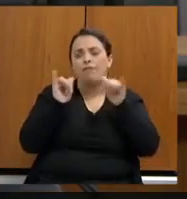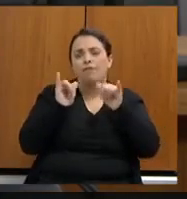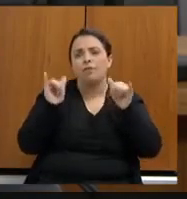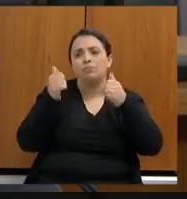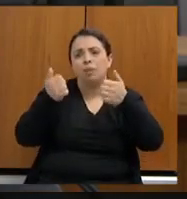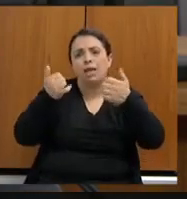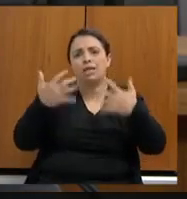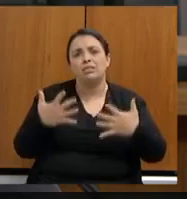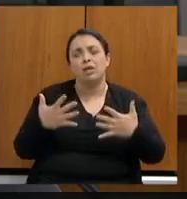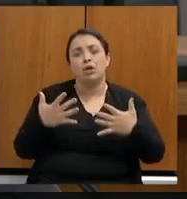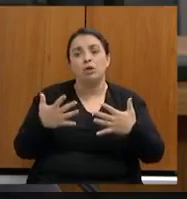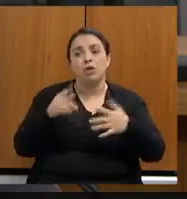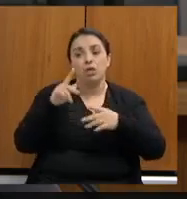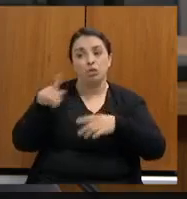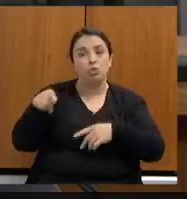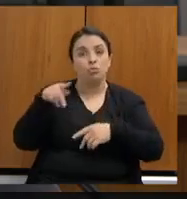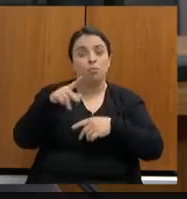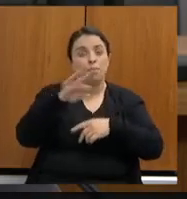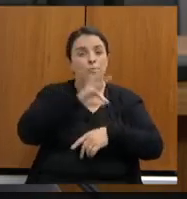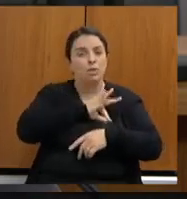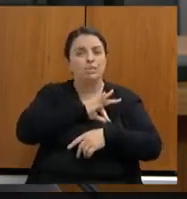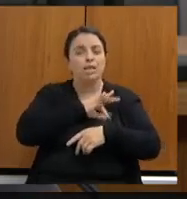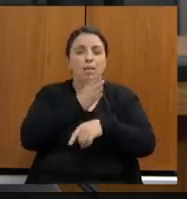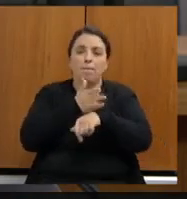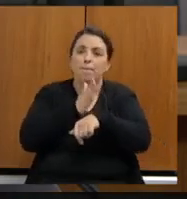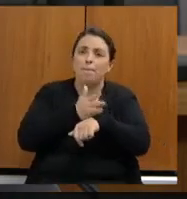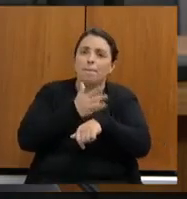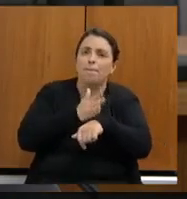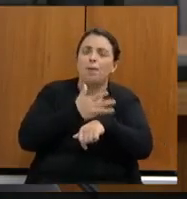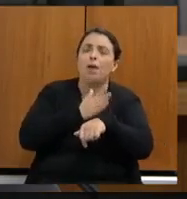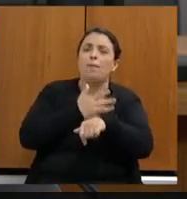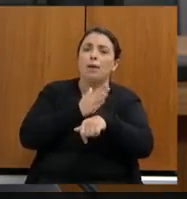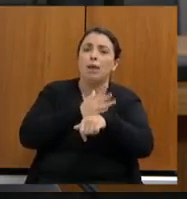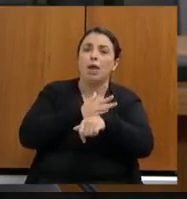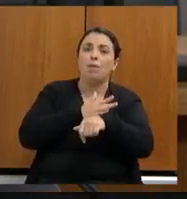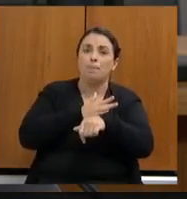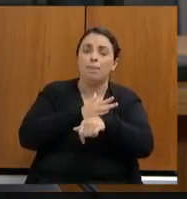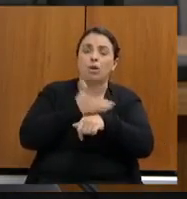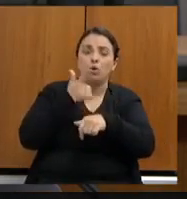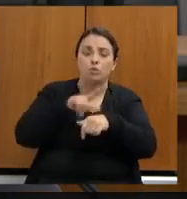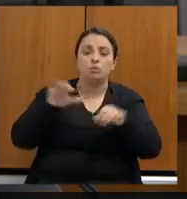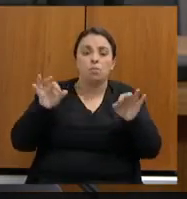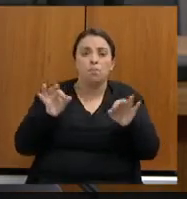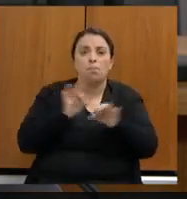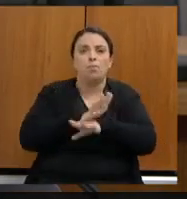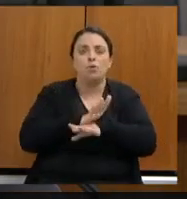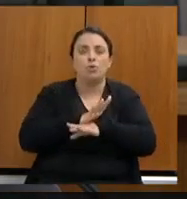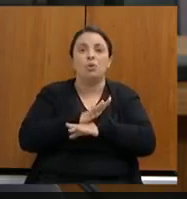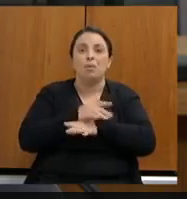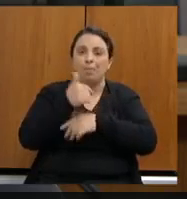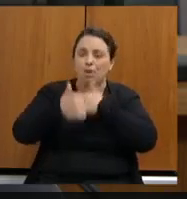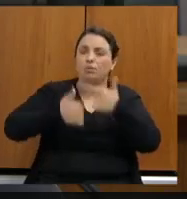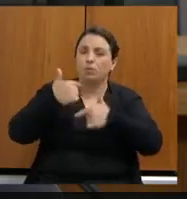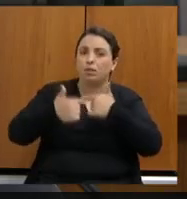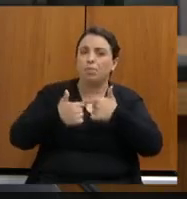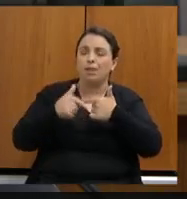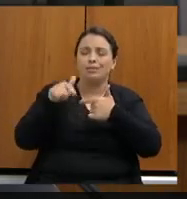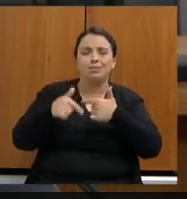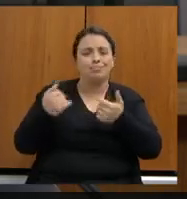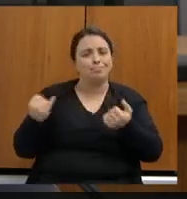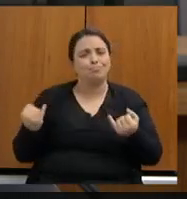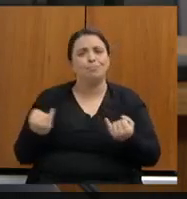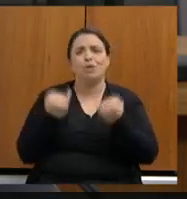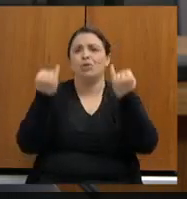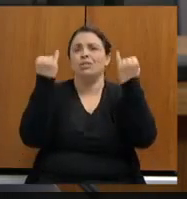para esse embate esse embate forte é fundamental sei que muitos têm uma